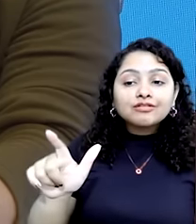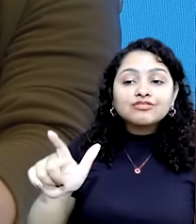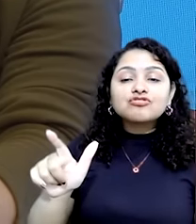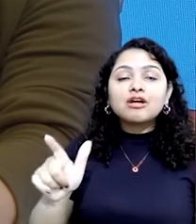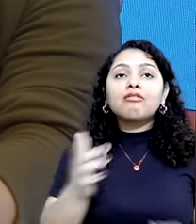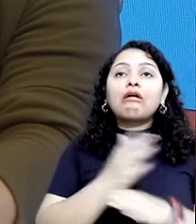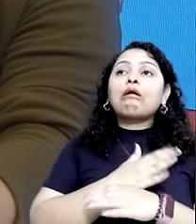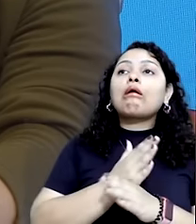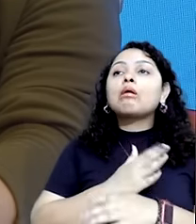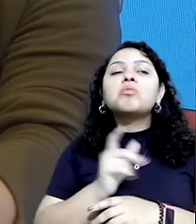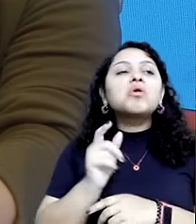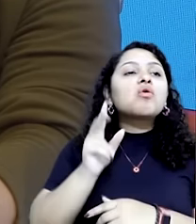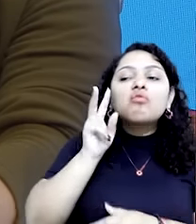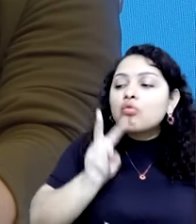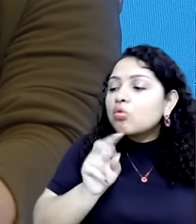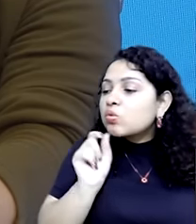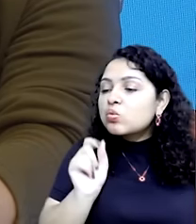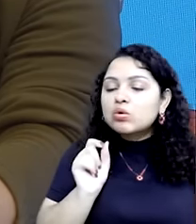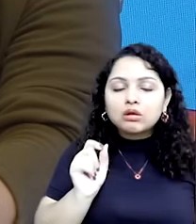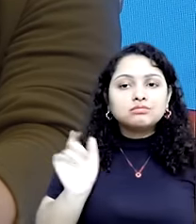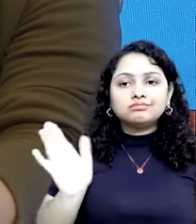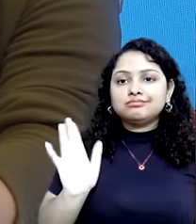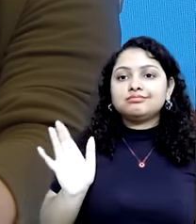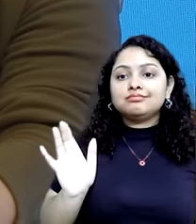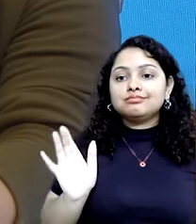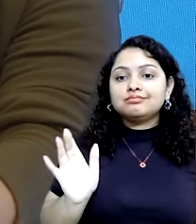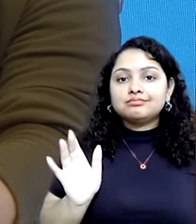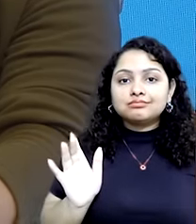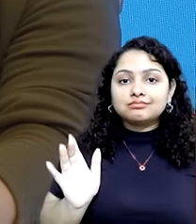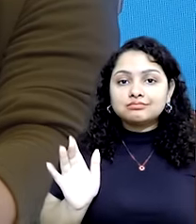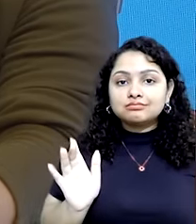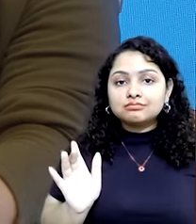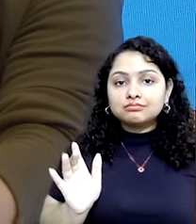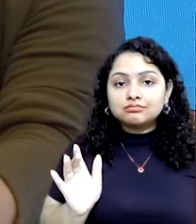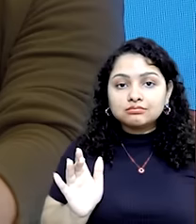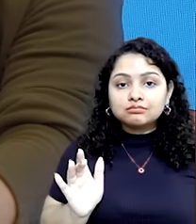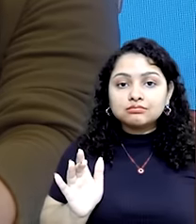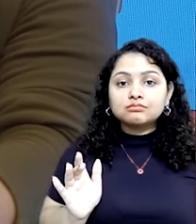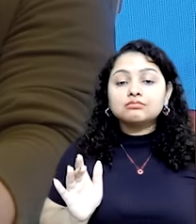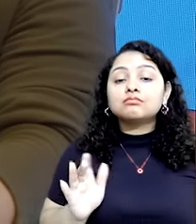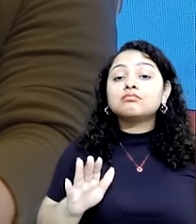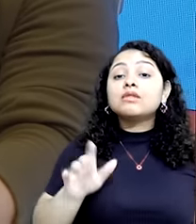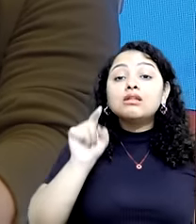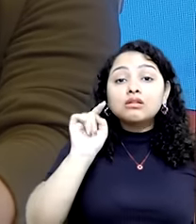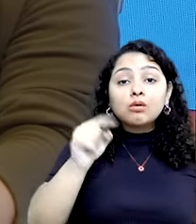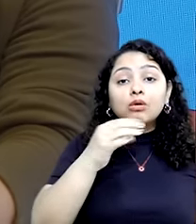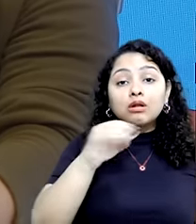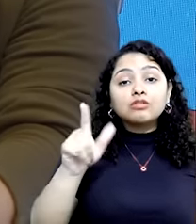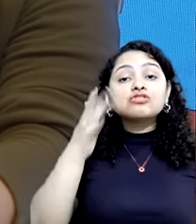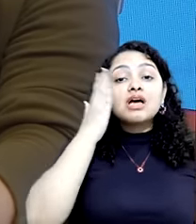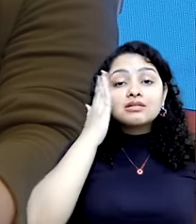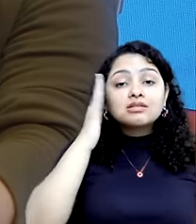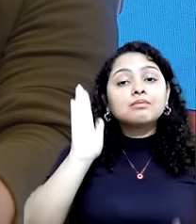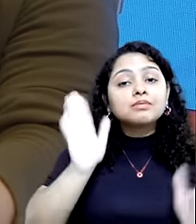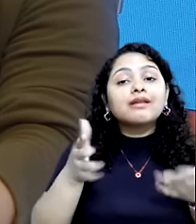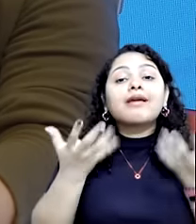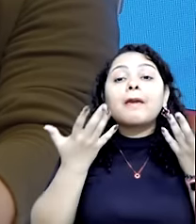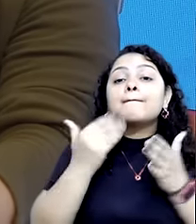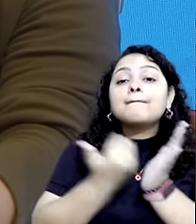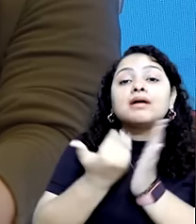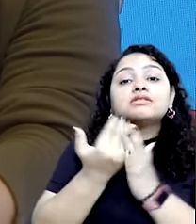a o pessoal que já tá lá no e-commerce ele já chegou na decisão de compra então ele já sabe aquilo então ele quer saber mais